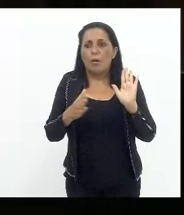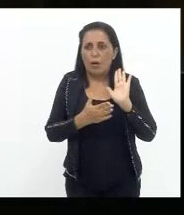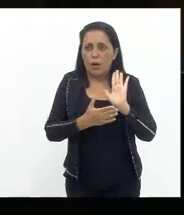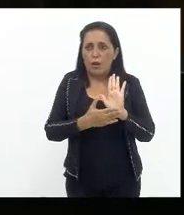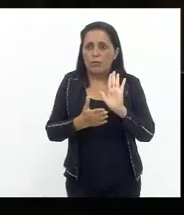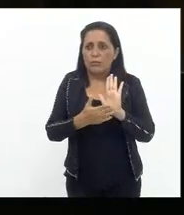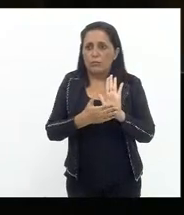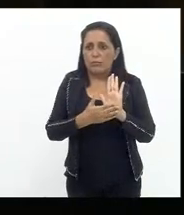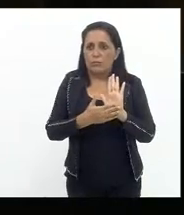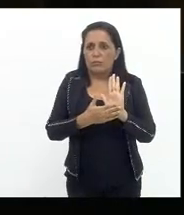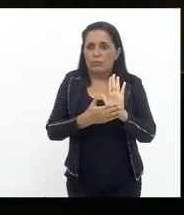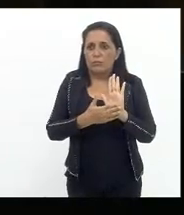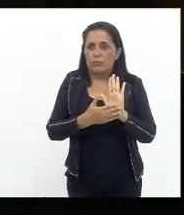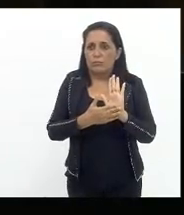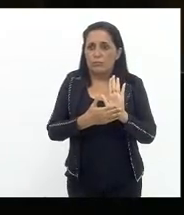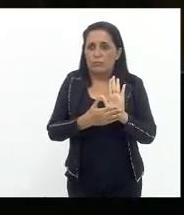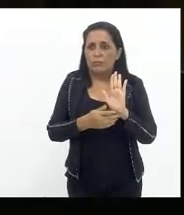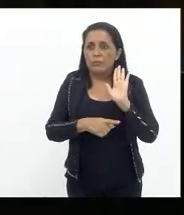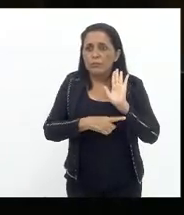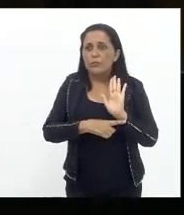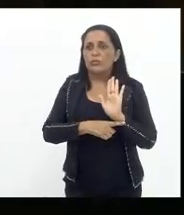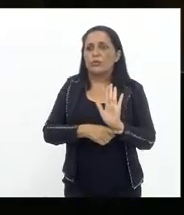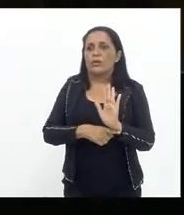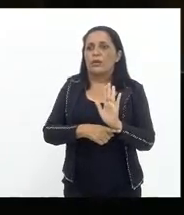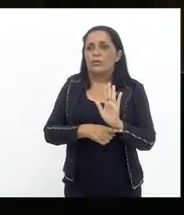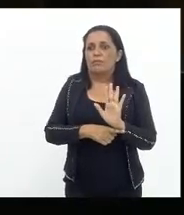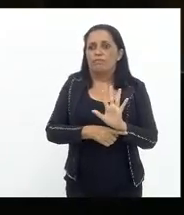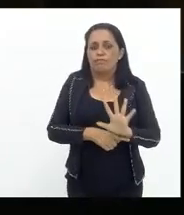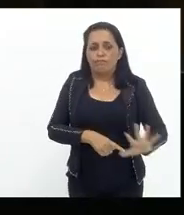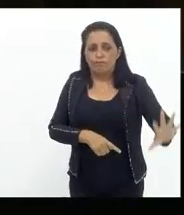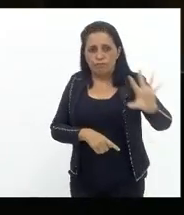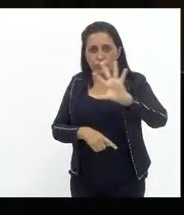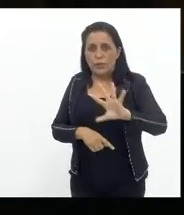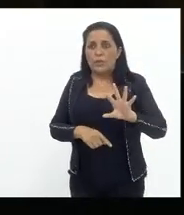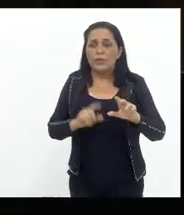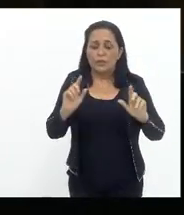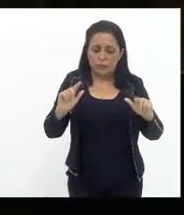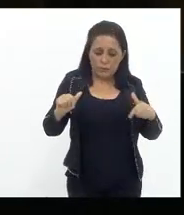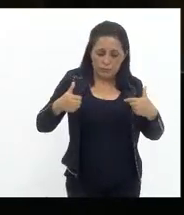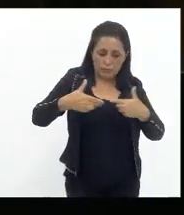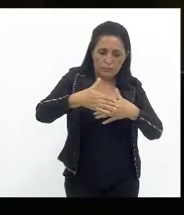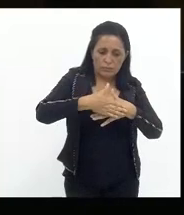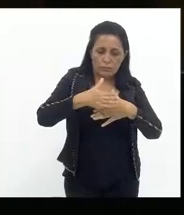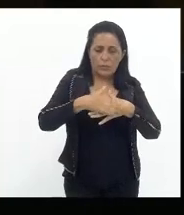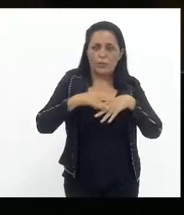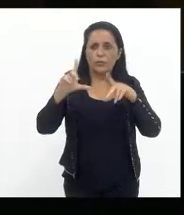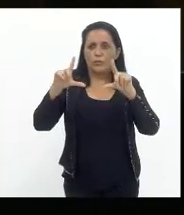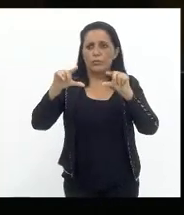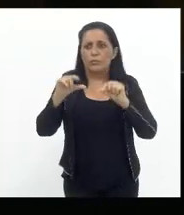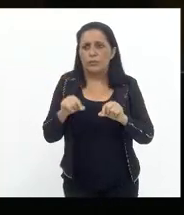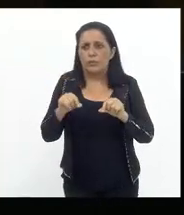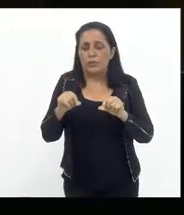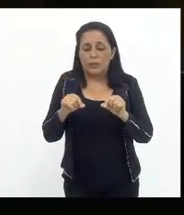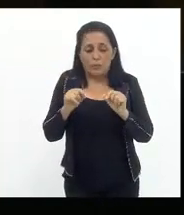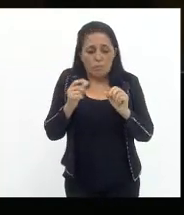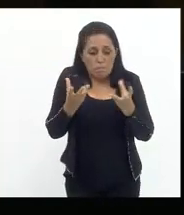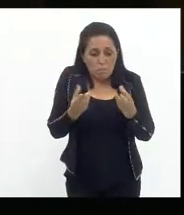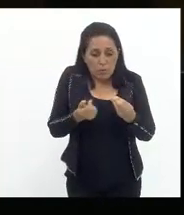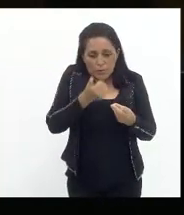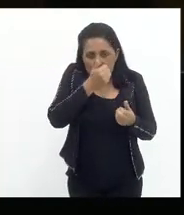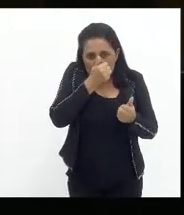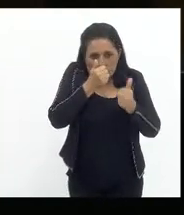o principal é pensar em ações capazes de diminuir a superlotação,